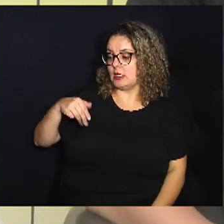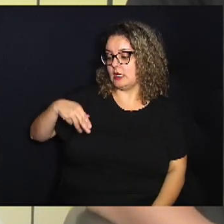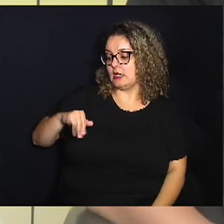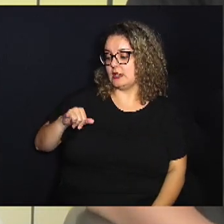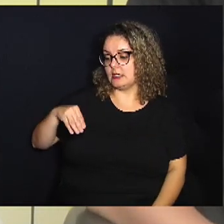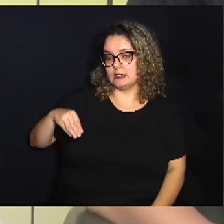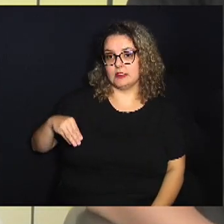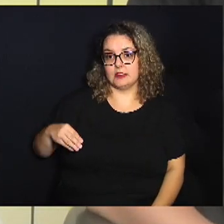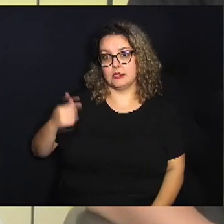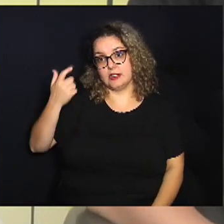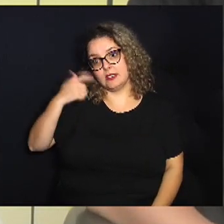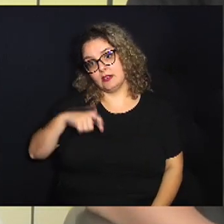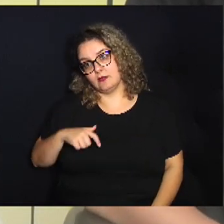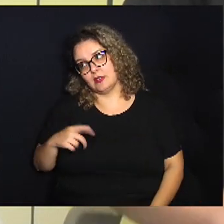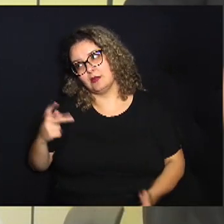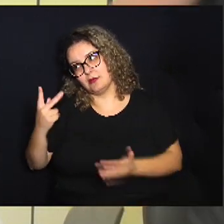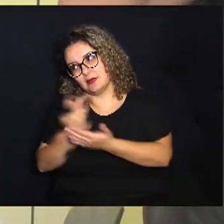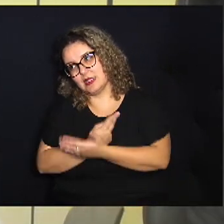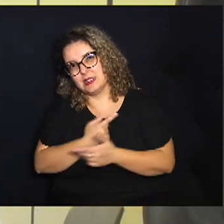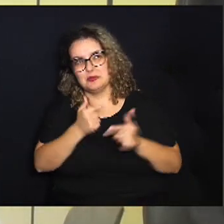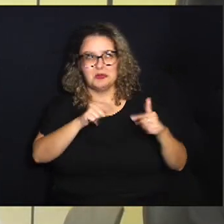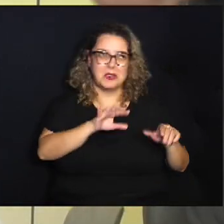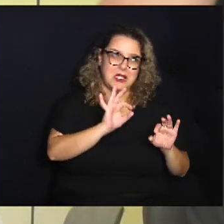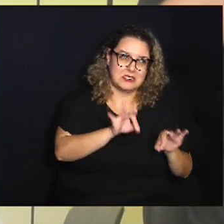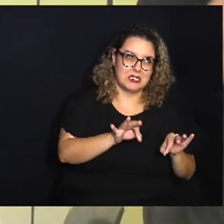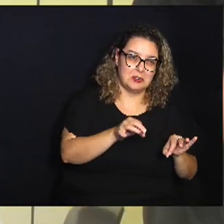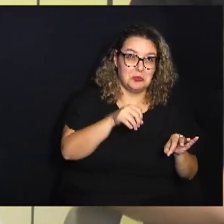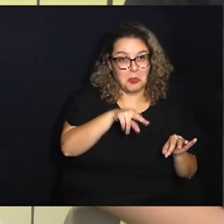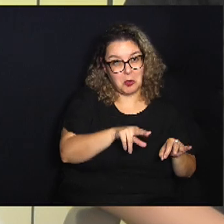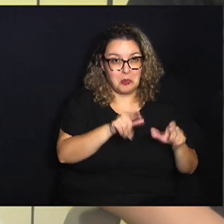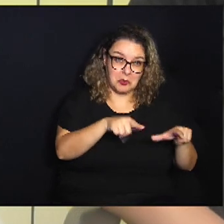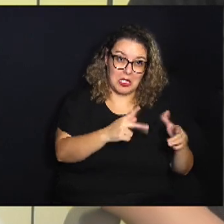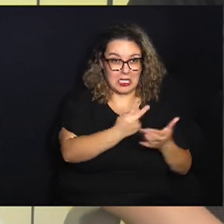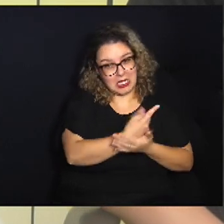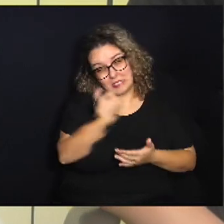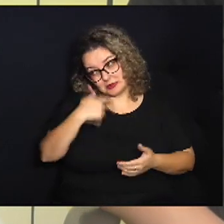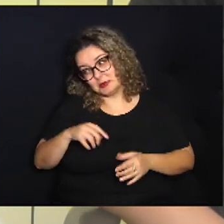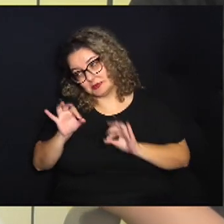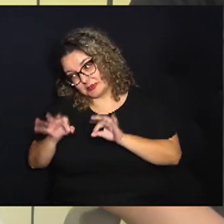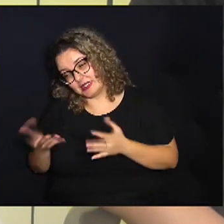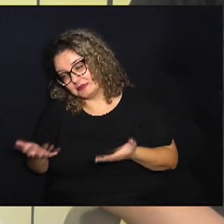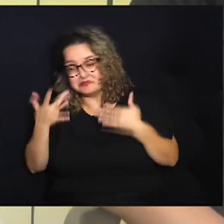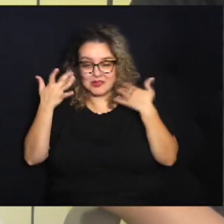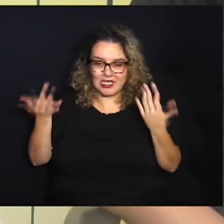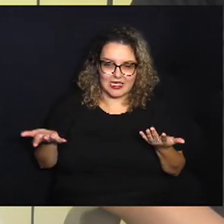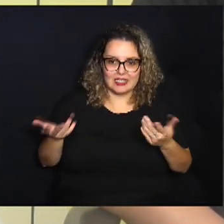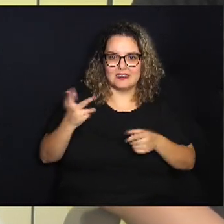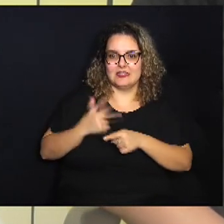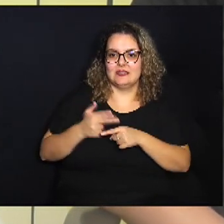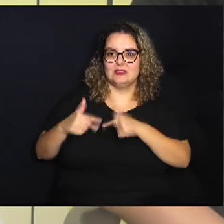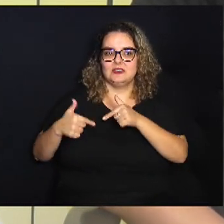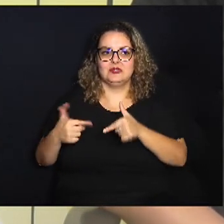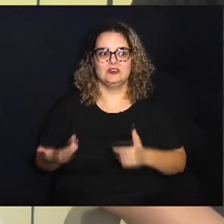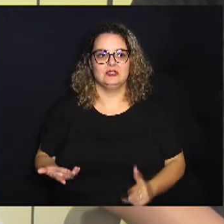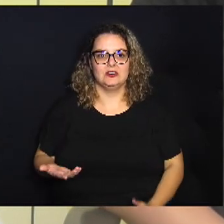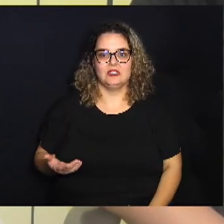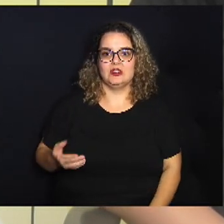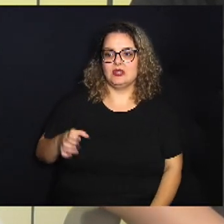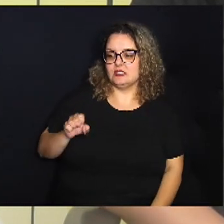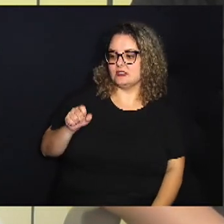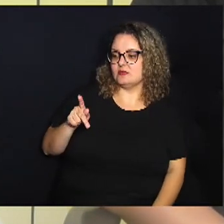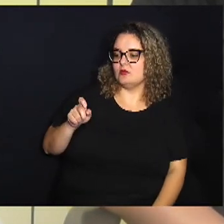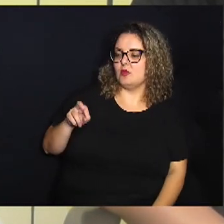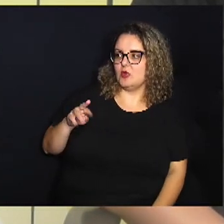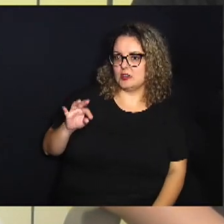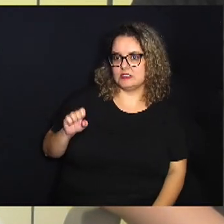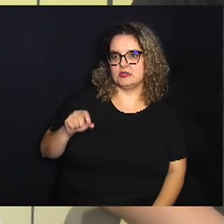ou errado no lugar certo, ou certo no lugar errado, não sei dizer a relação. Mas como eu disse, eu trabalhava numa editora que se chamava Editora Multisports, ela era aqui de Campinas, mas a gente